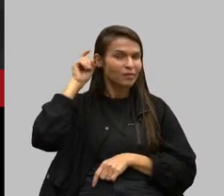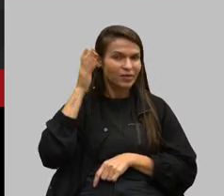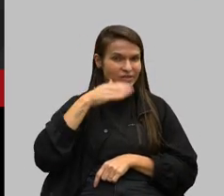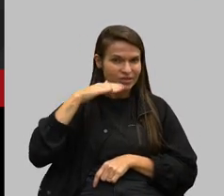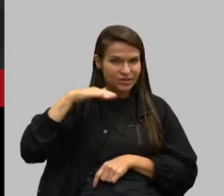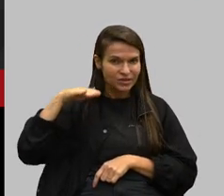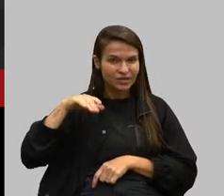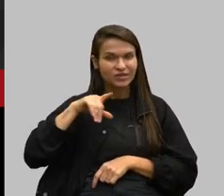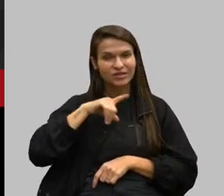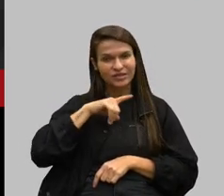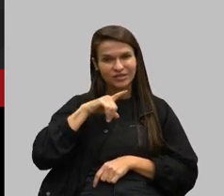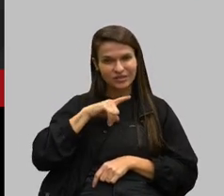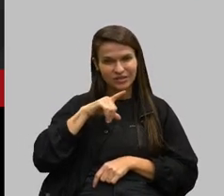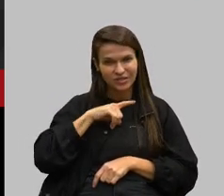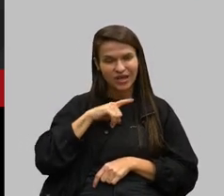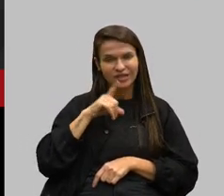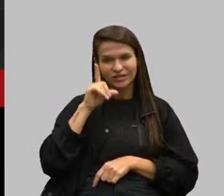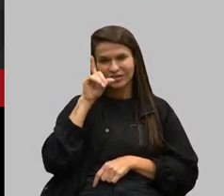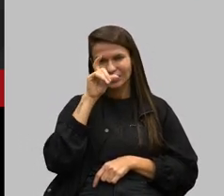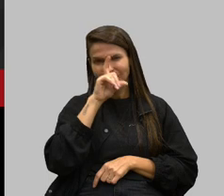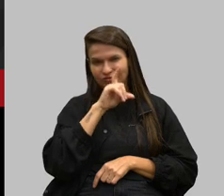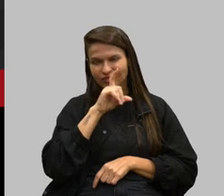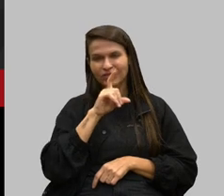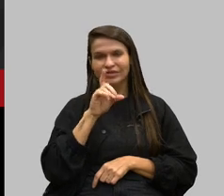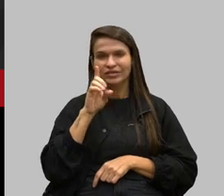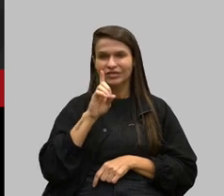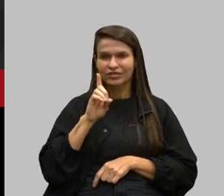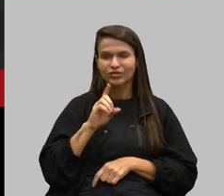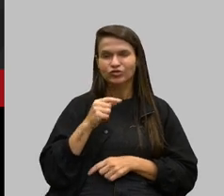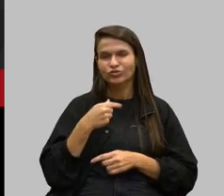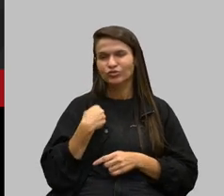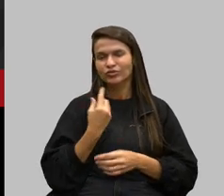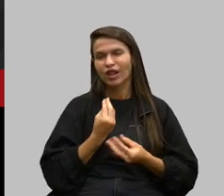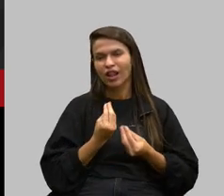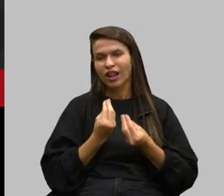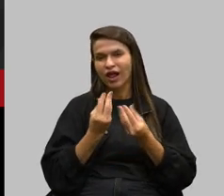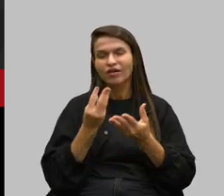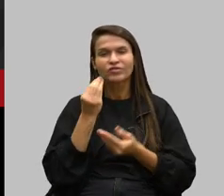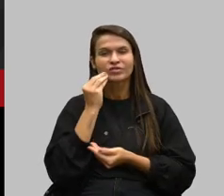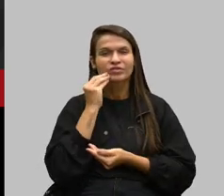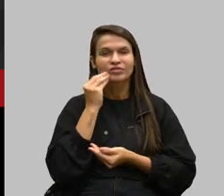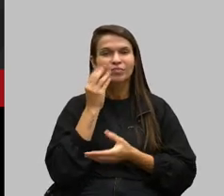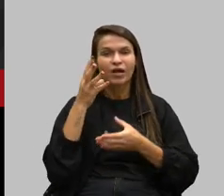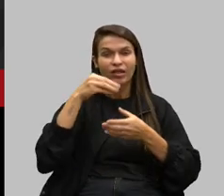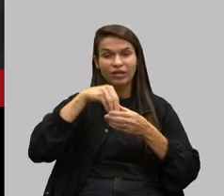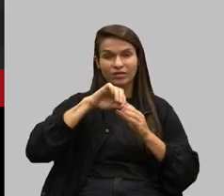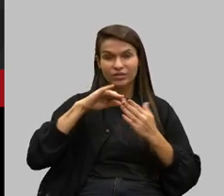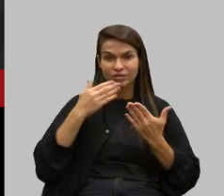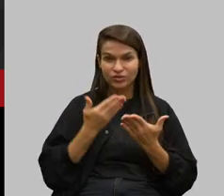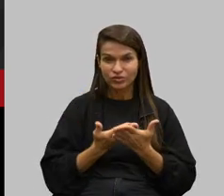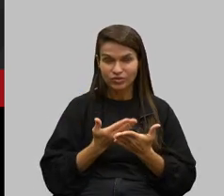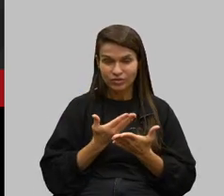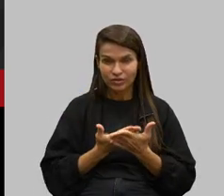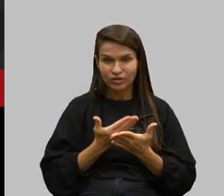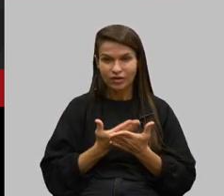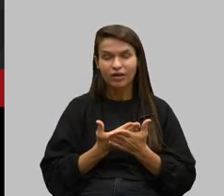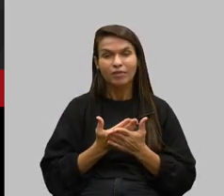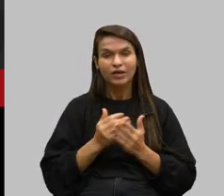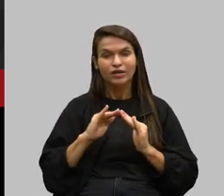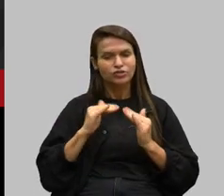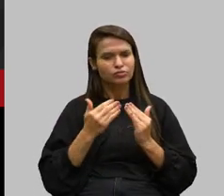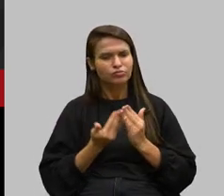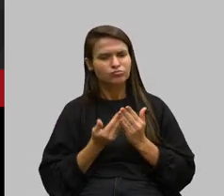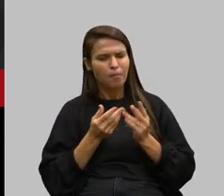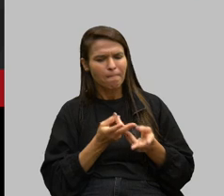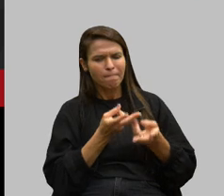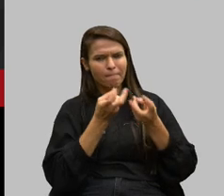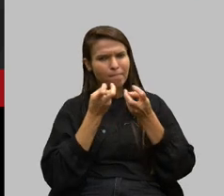que tem esse tipo de dificuldade né que a gente tá levando os testes para dentro da escola para que a escola identifique